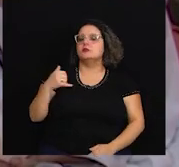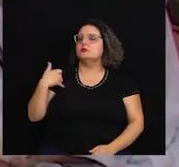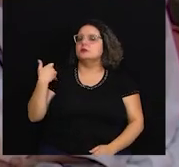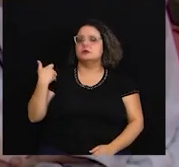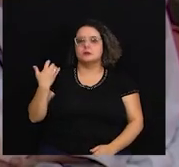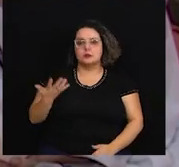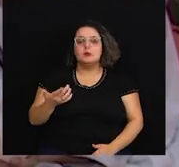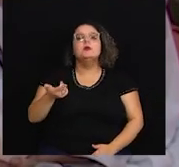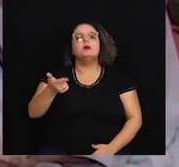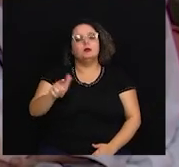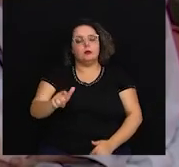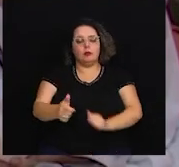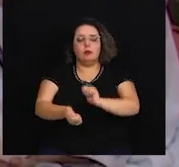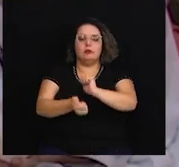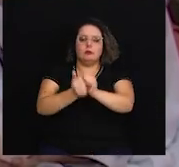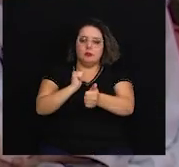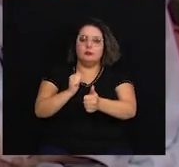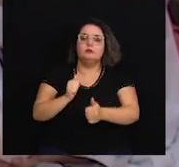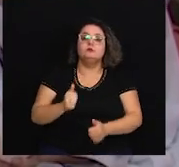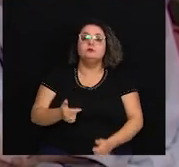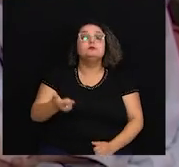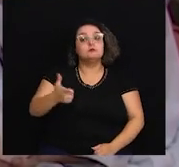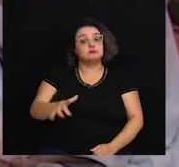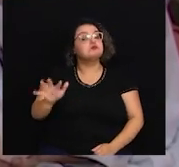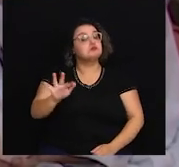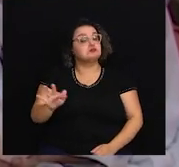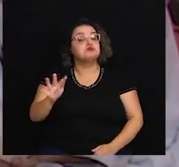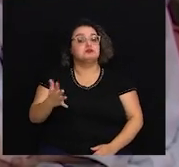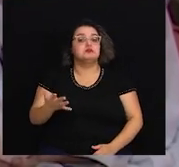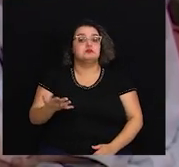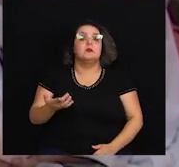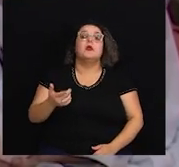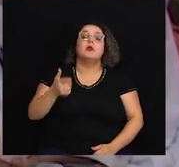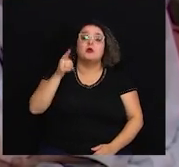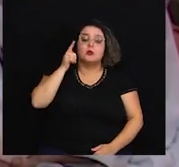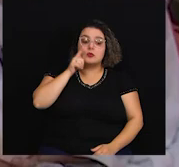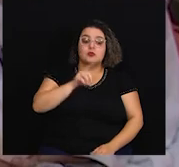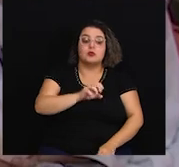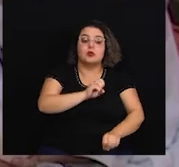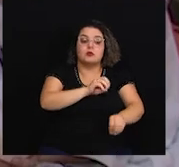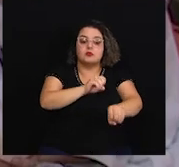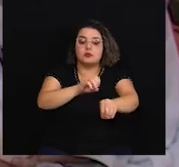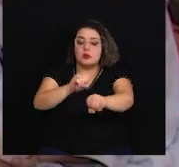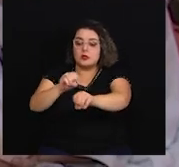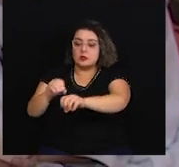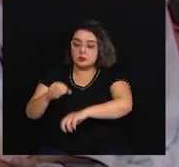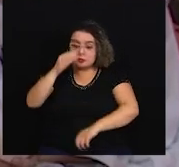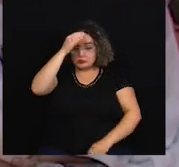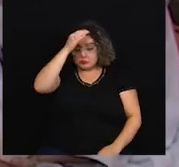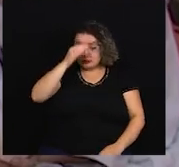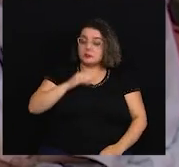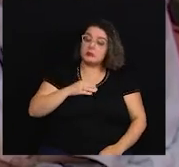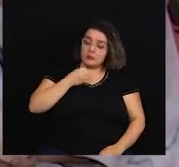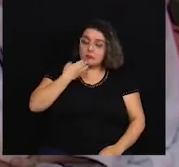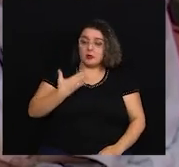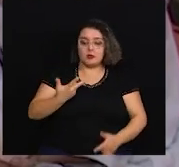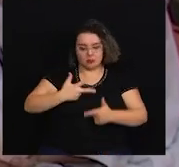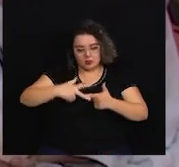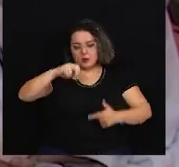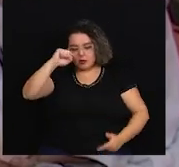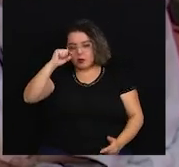no esporte continuamos formados e estamos formando cidadões do bem informando campeões